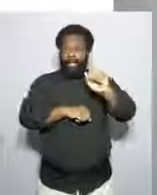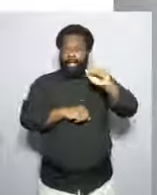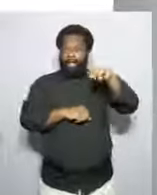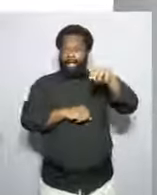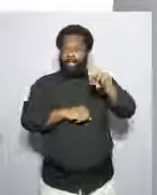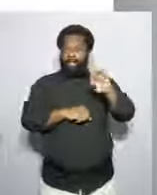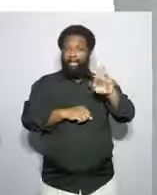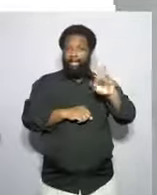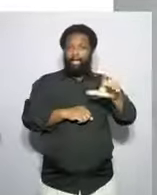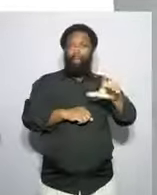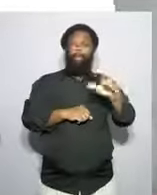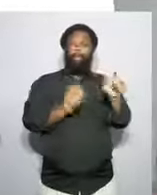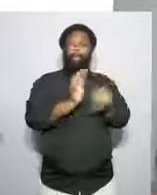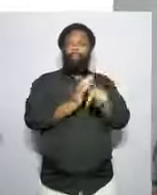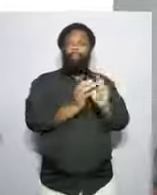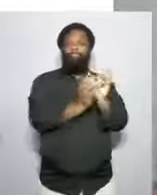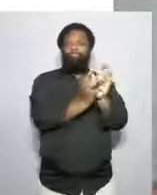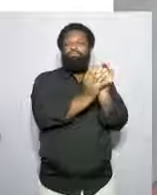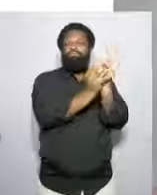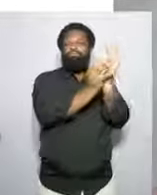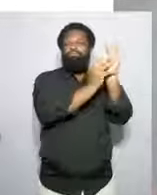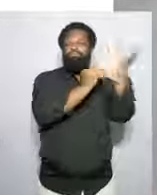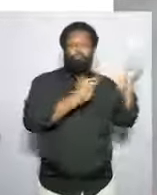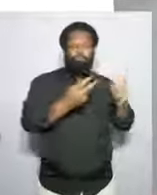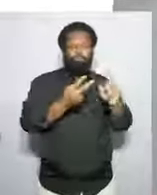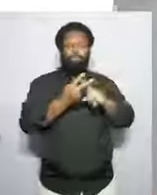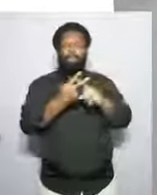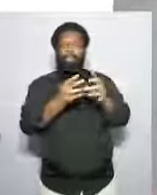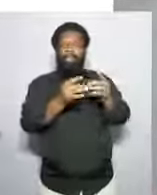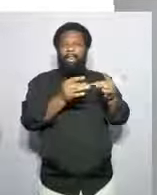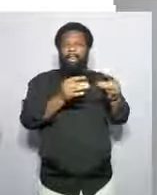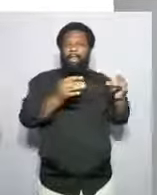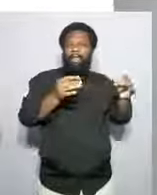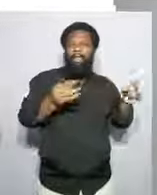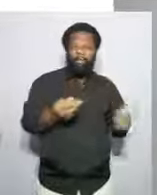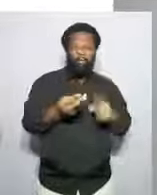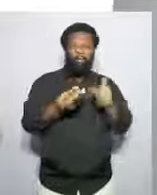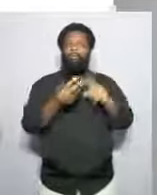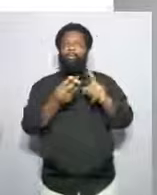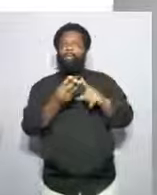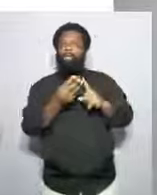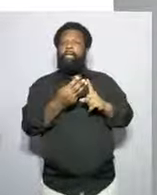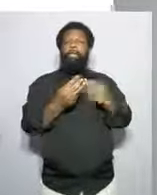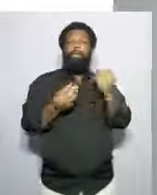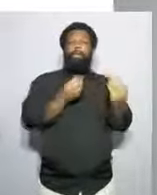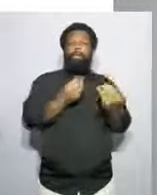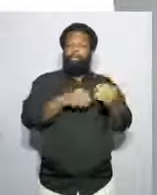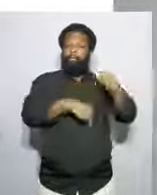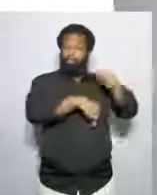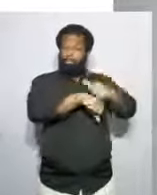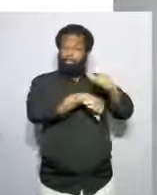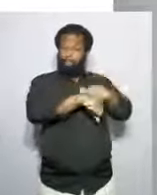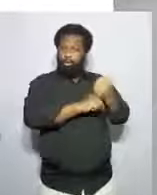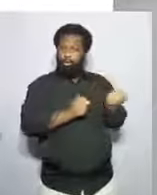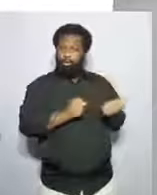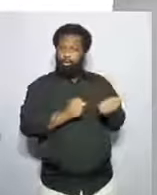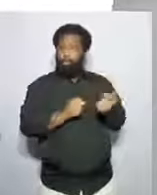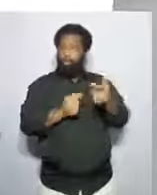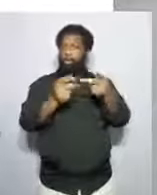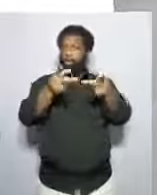estado gasoso, ametais que estão no estado líquido e ametais que estão no estado sólido.